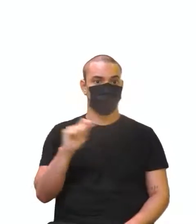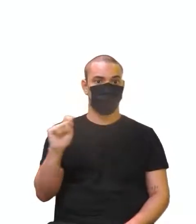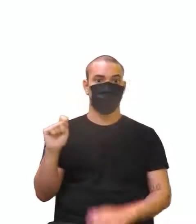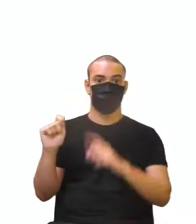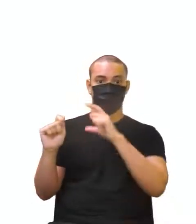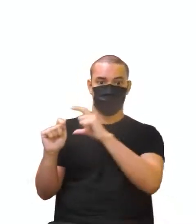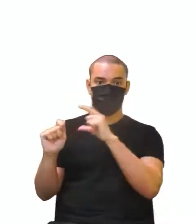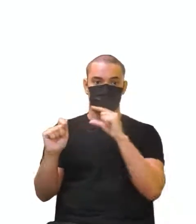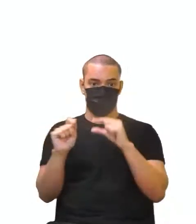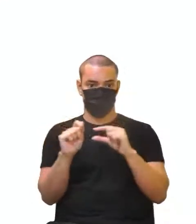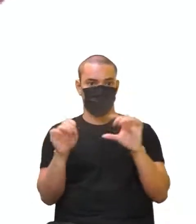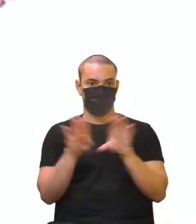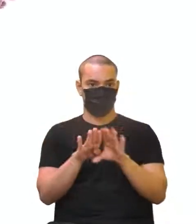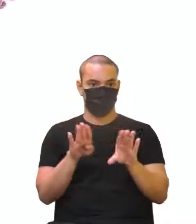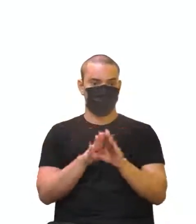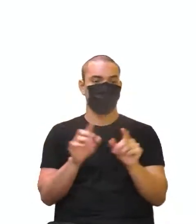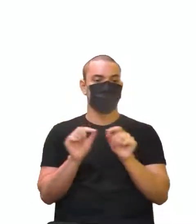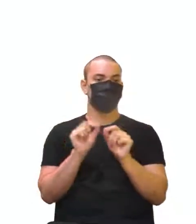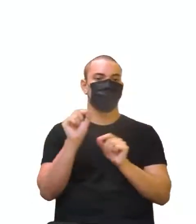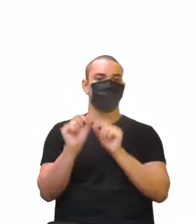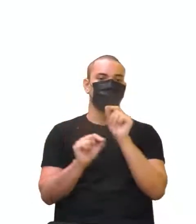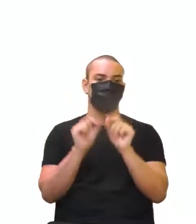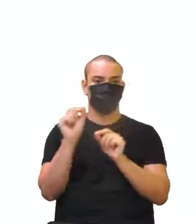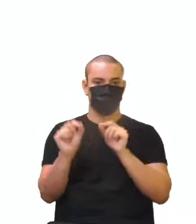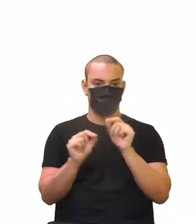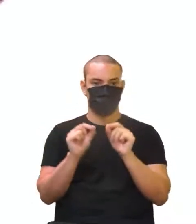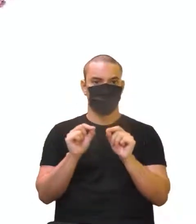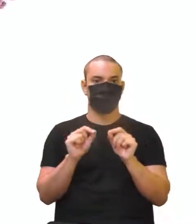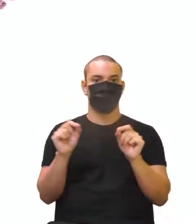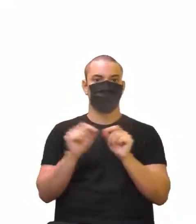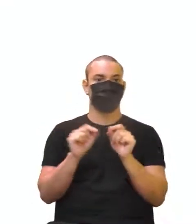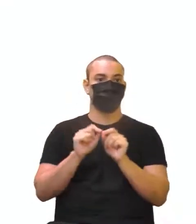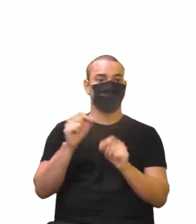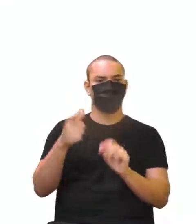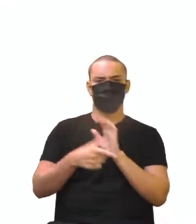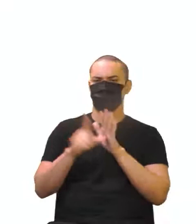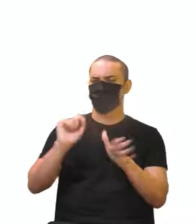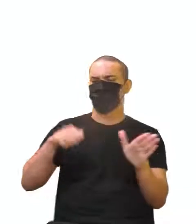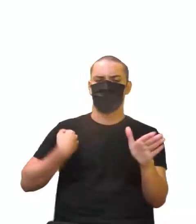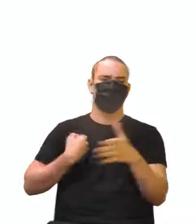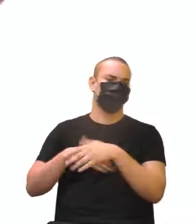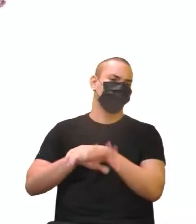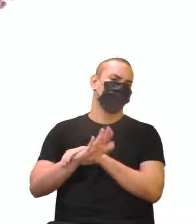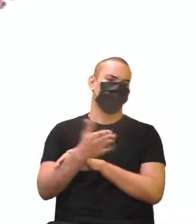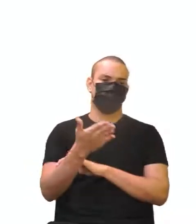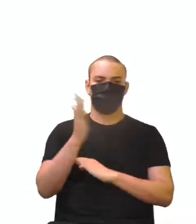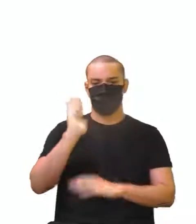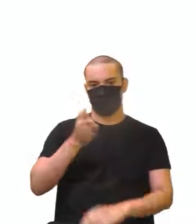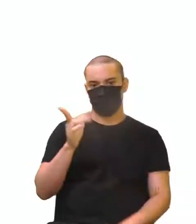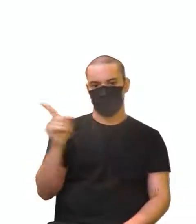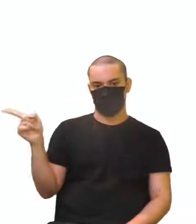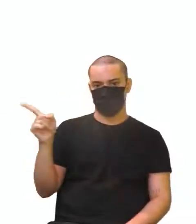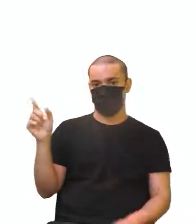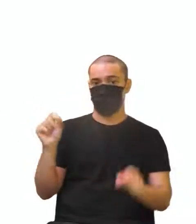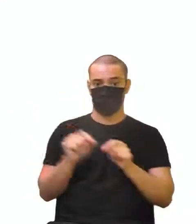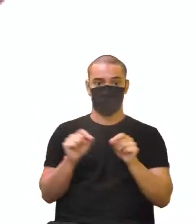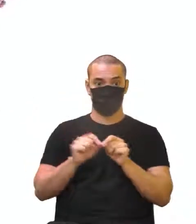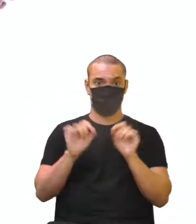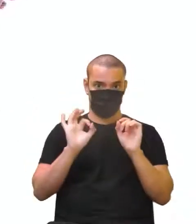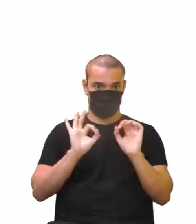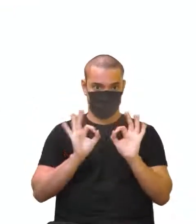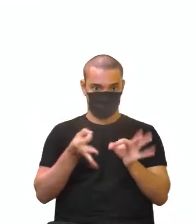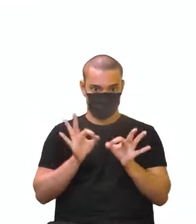também. Aí o que é que eu vou fazer? Eu vou fazer aquele quadrinho lá que a gente já está acostumado. Isso. Né? E